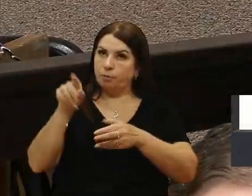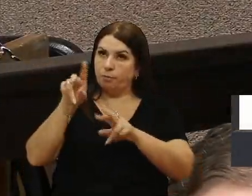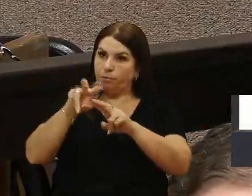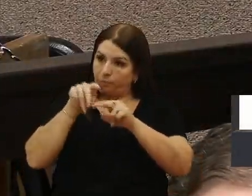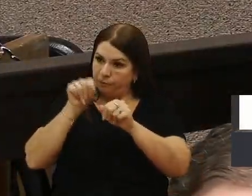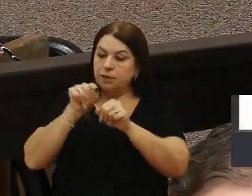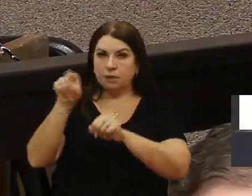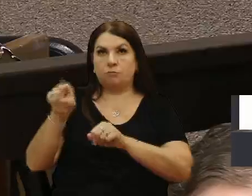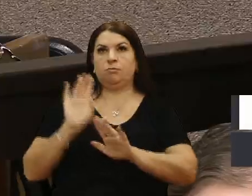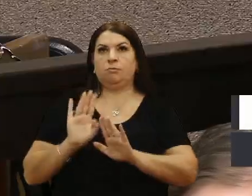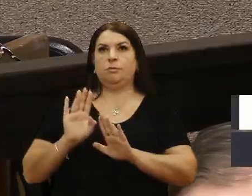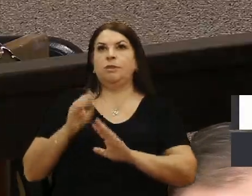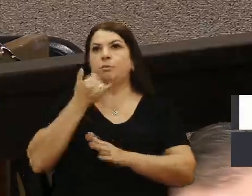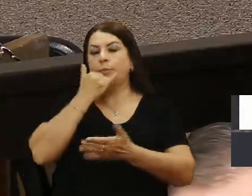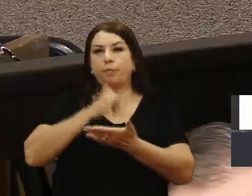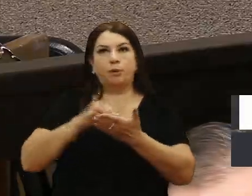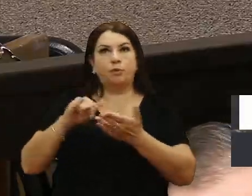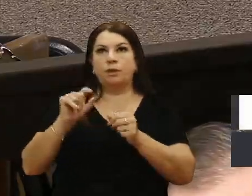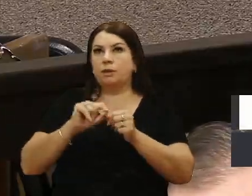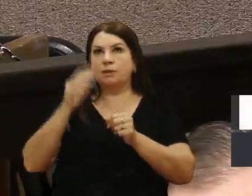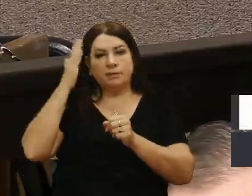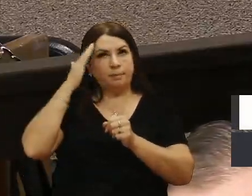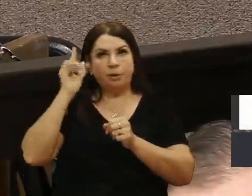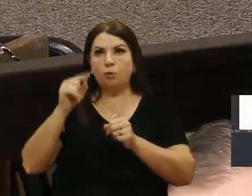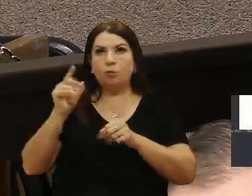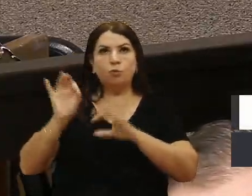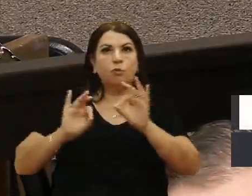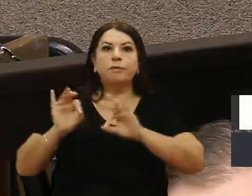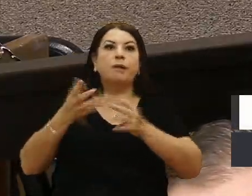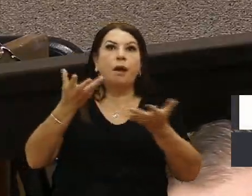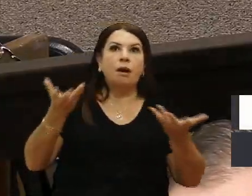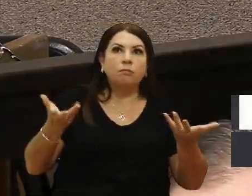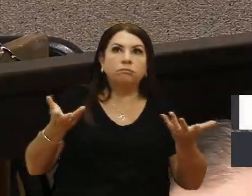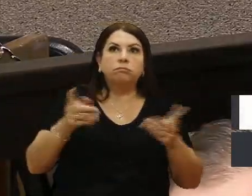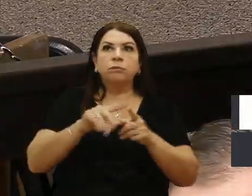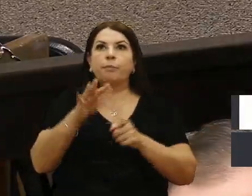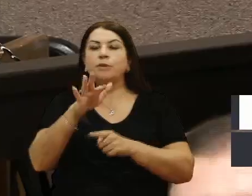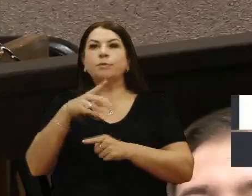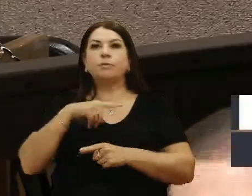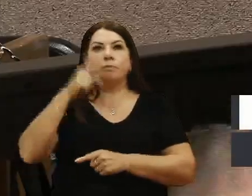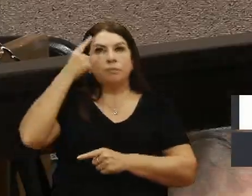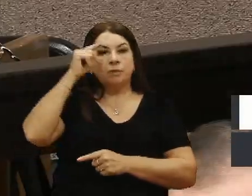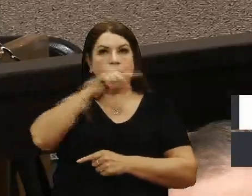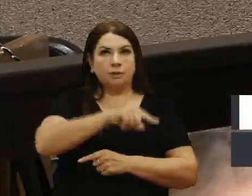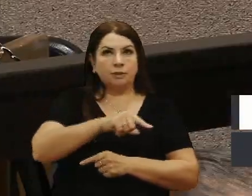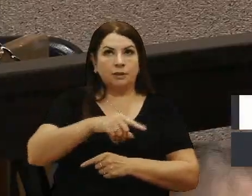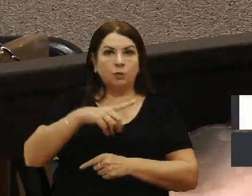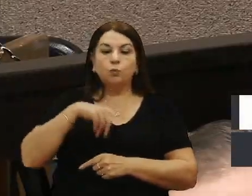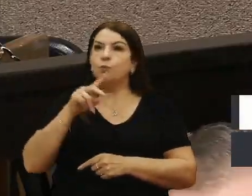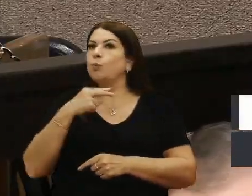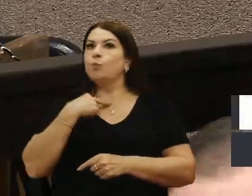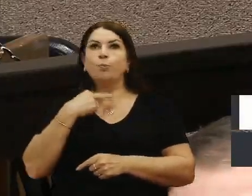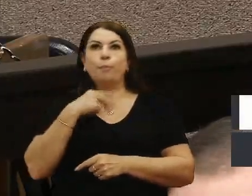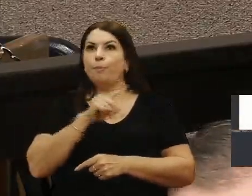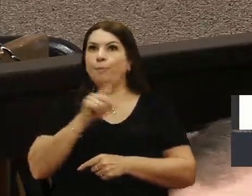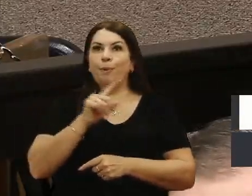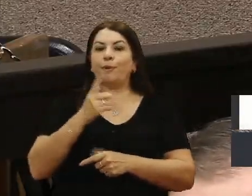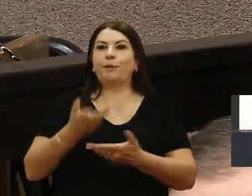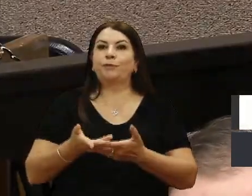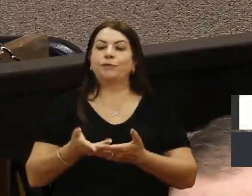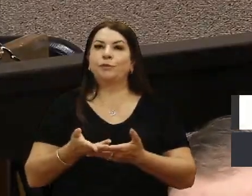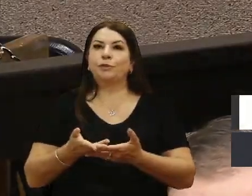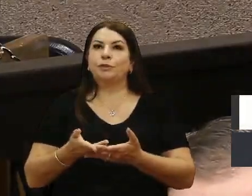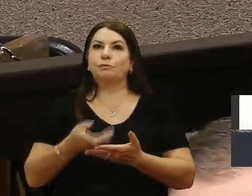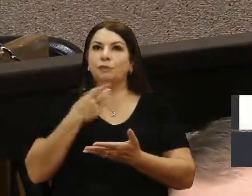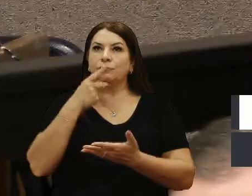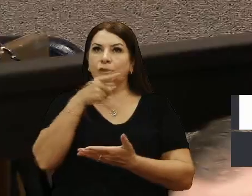isso. Então, me perdoe, a gente tem que saber exatamente onde é que está, ou mais ou menos ter uma ideia. O que não se pode, vou